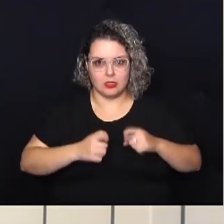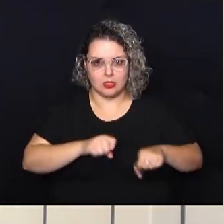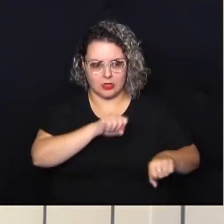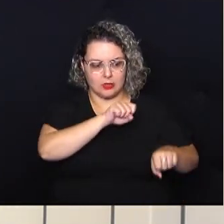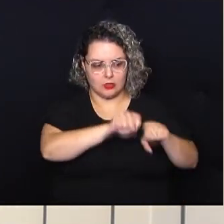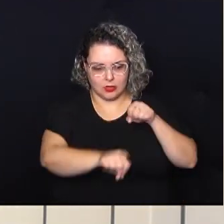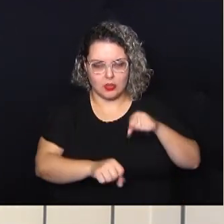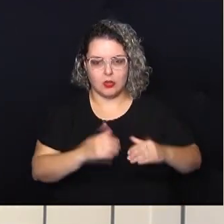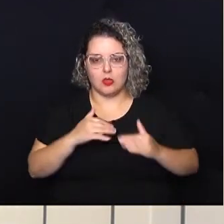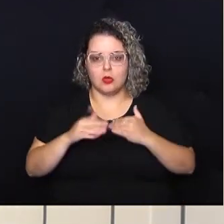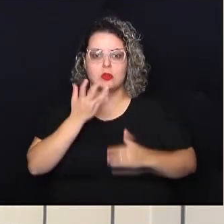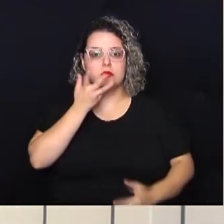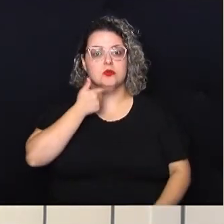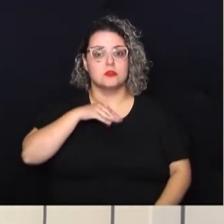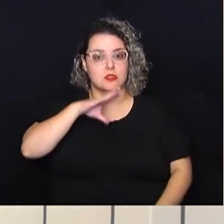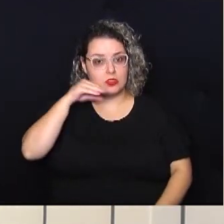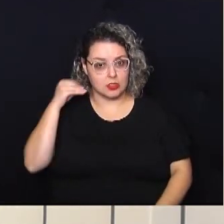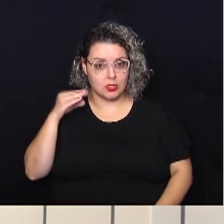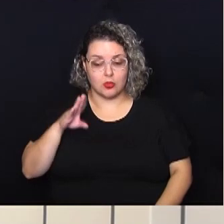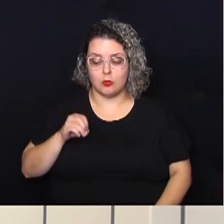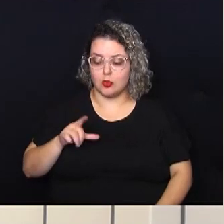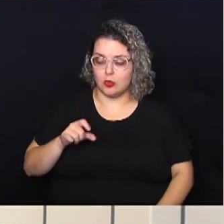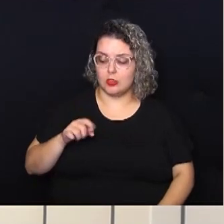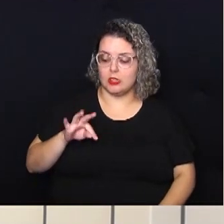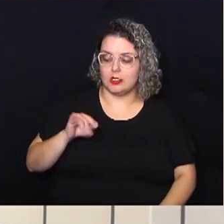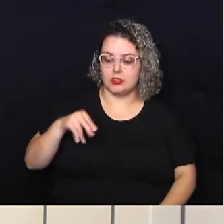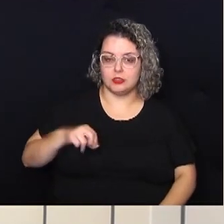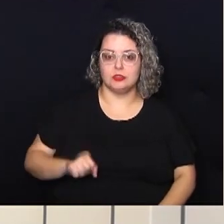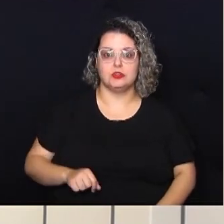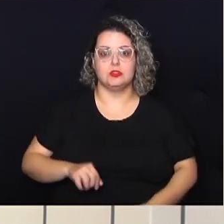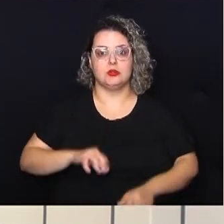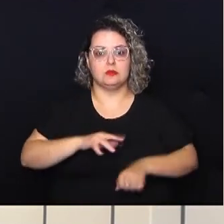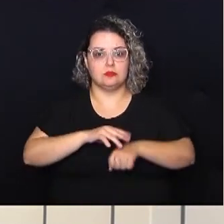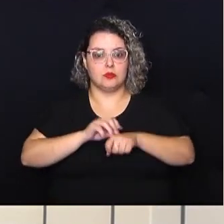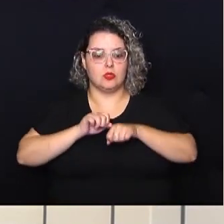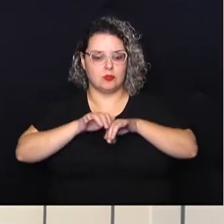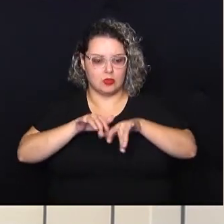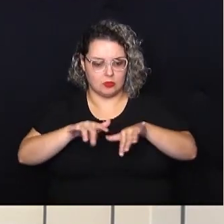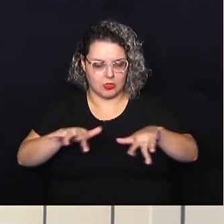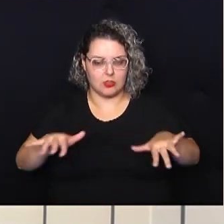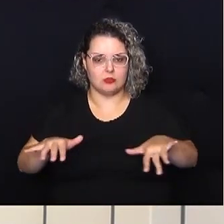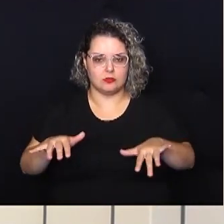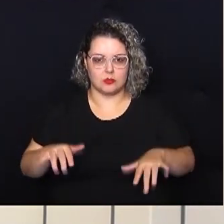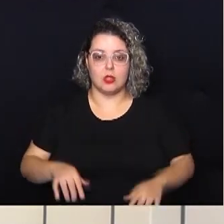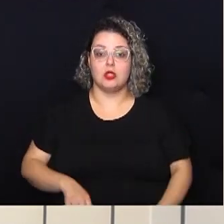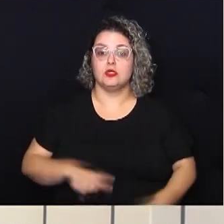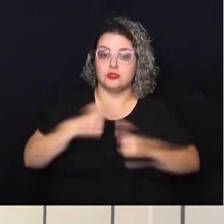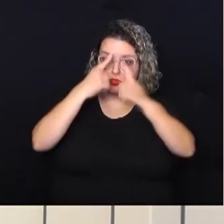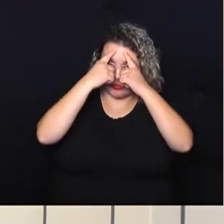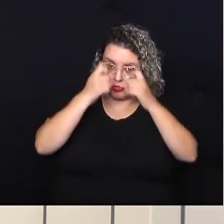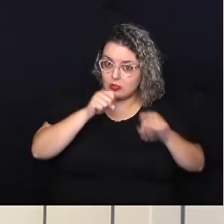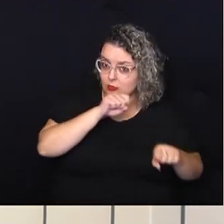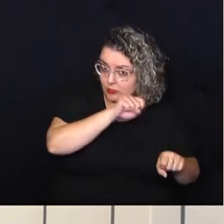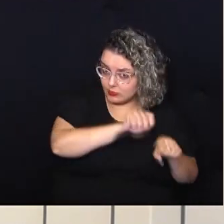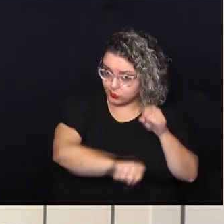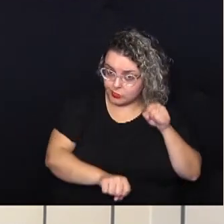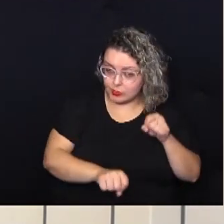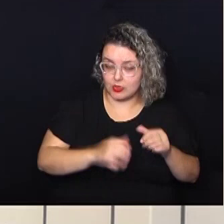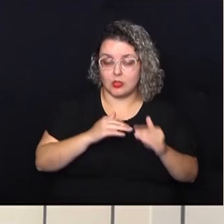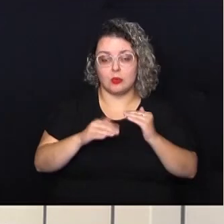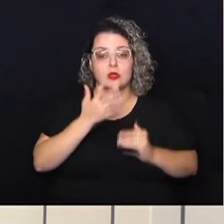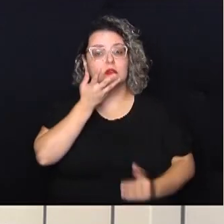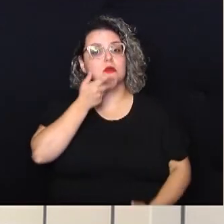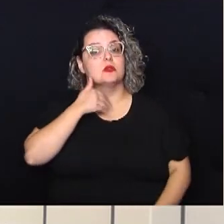Crianças e Adolescentes, o boletim epidemiológico do Ministério da Saúde sobre casos de violência sexual contra